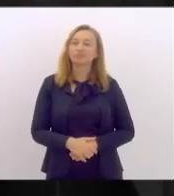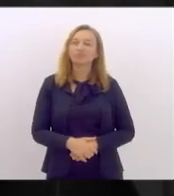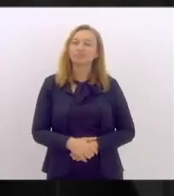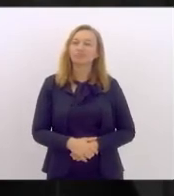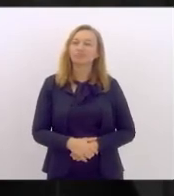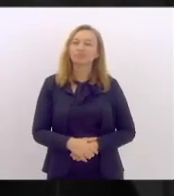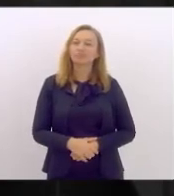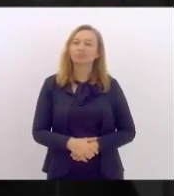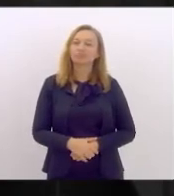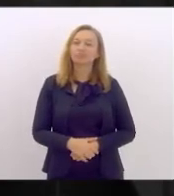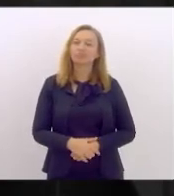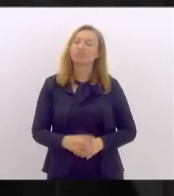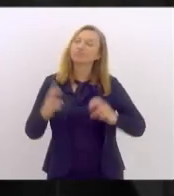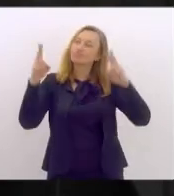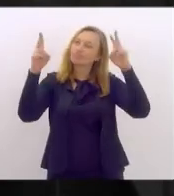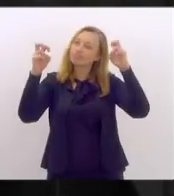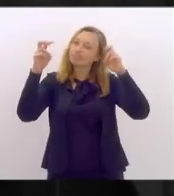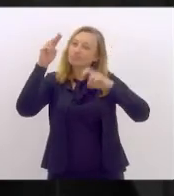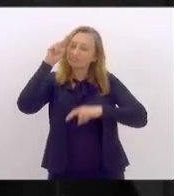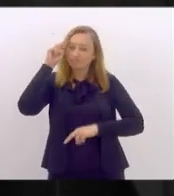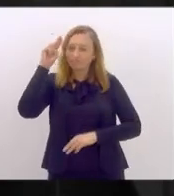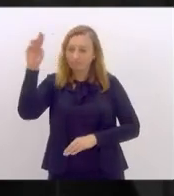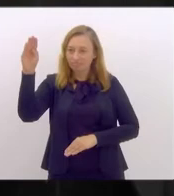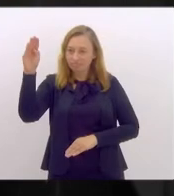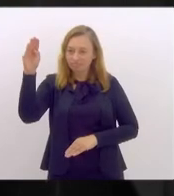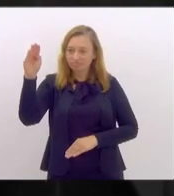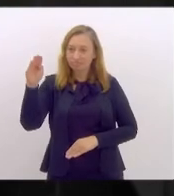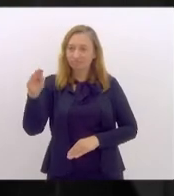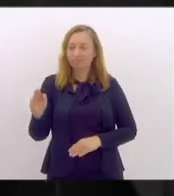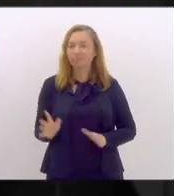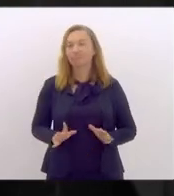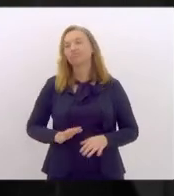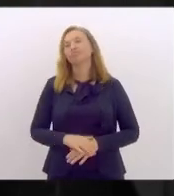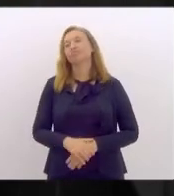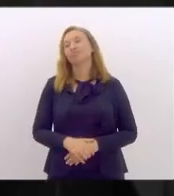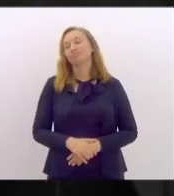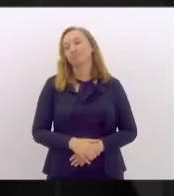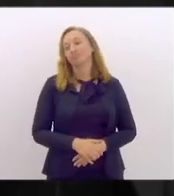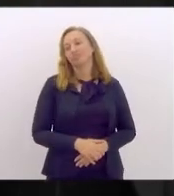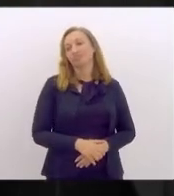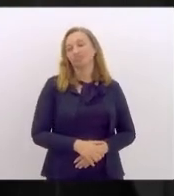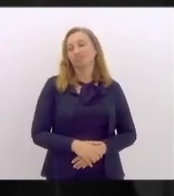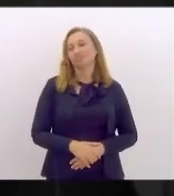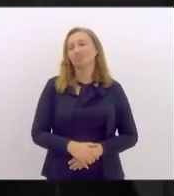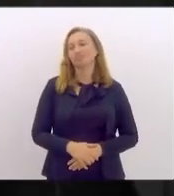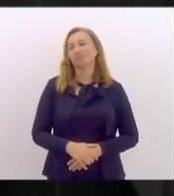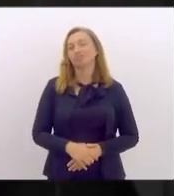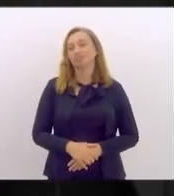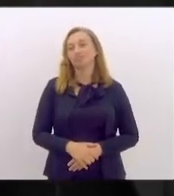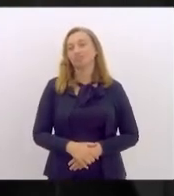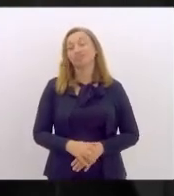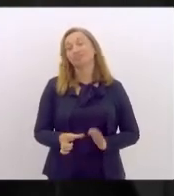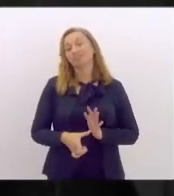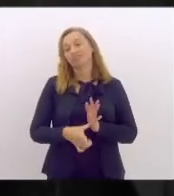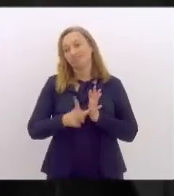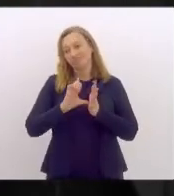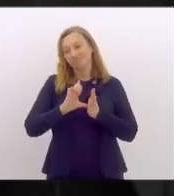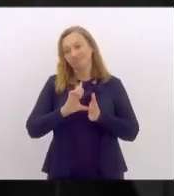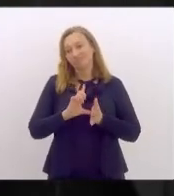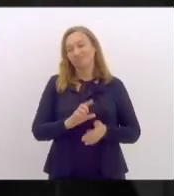ao tema central do expediente final antes